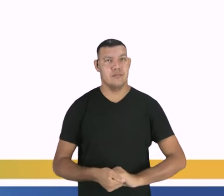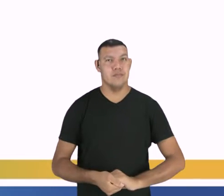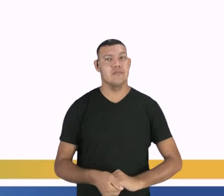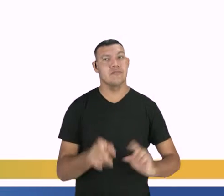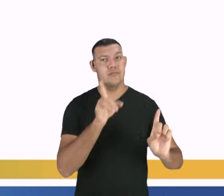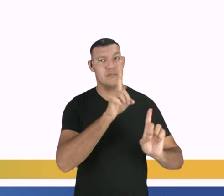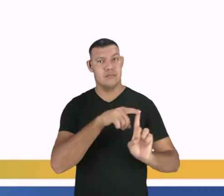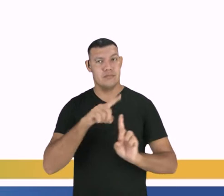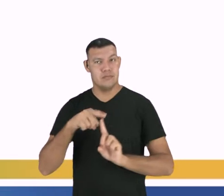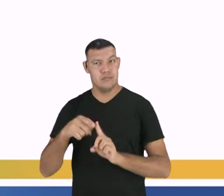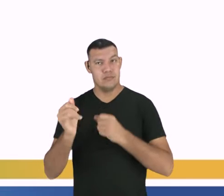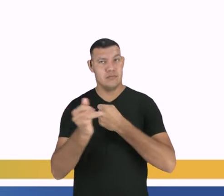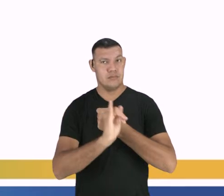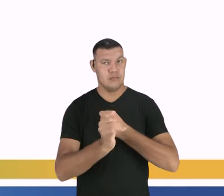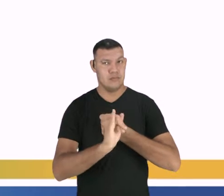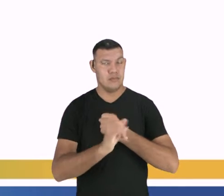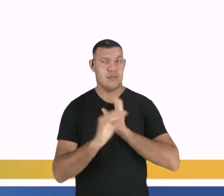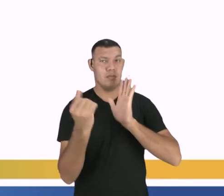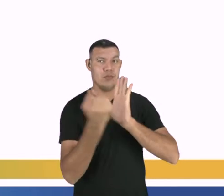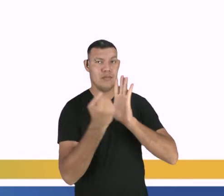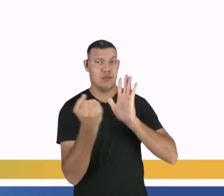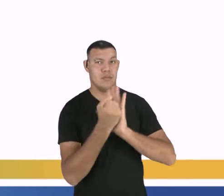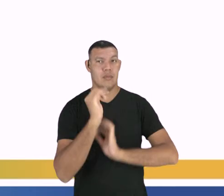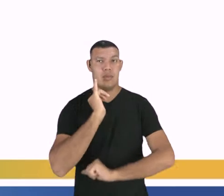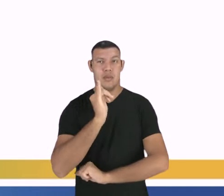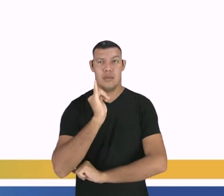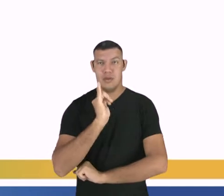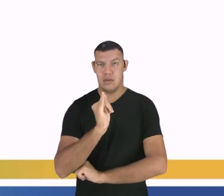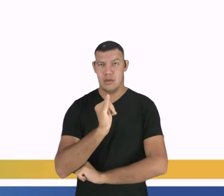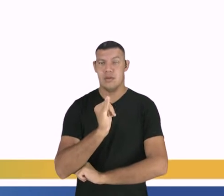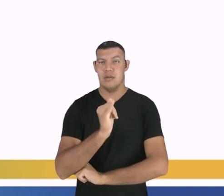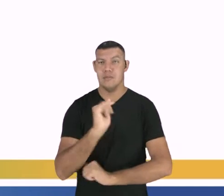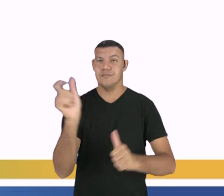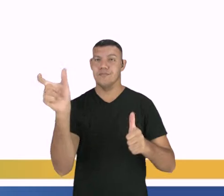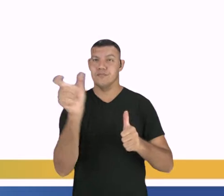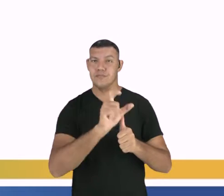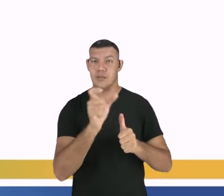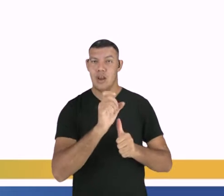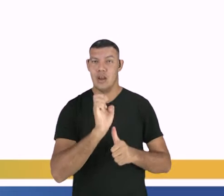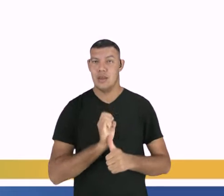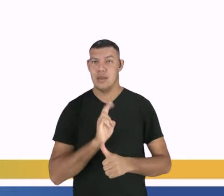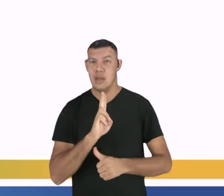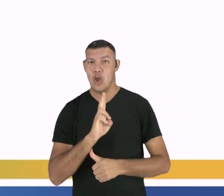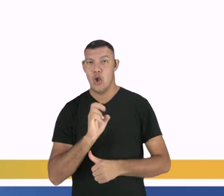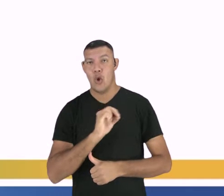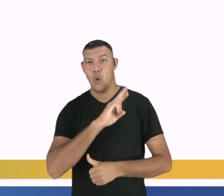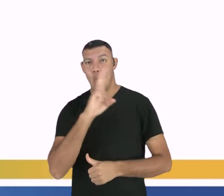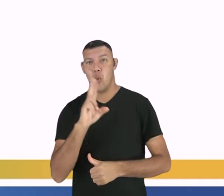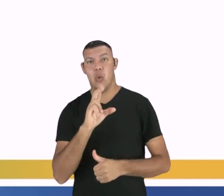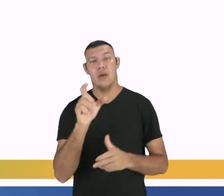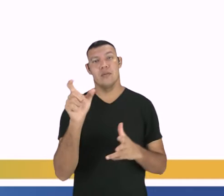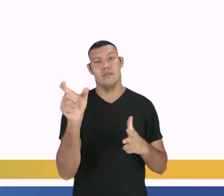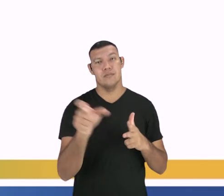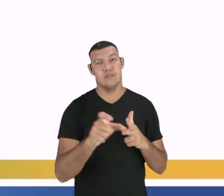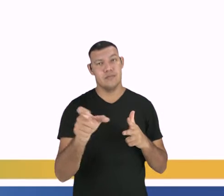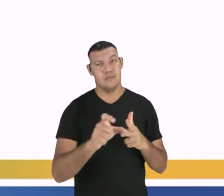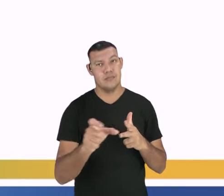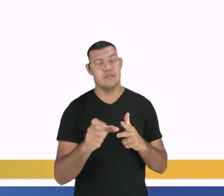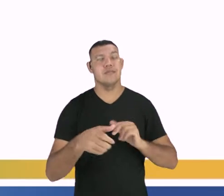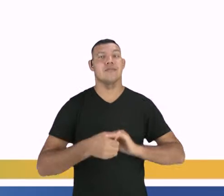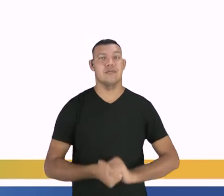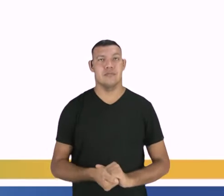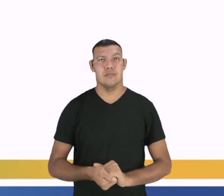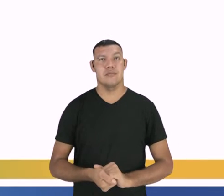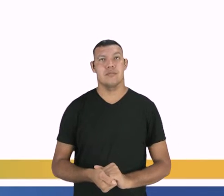Esse tipo de crônica é marcada pela narração em primeira ou terceira pessoa do singular.